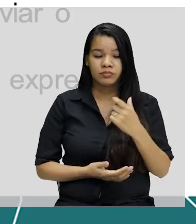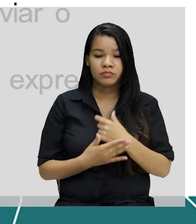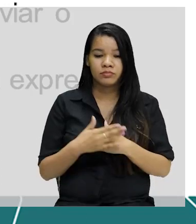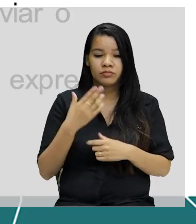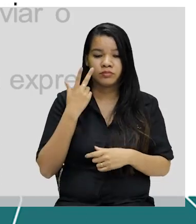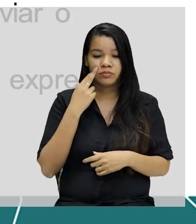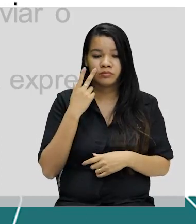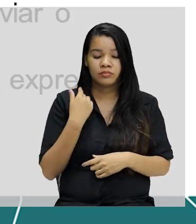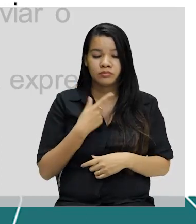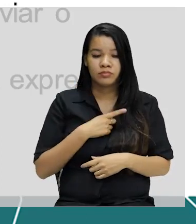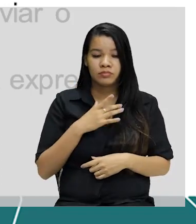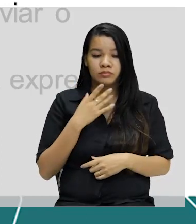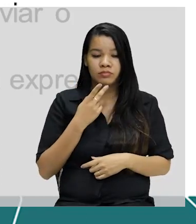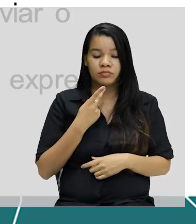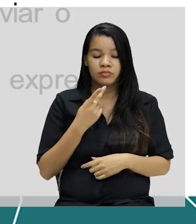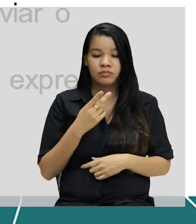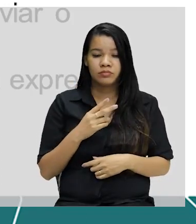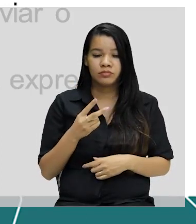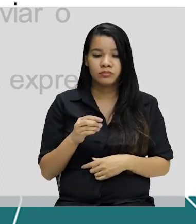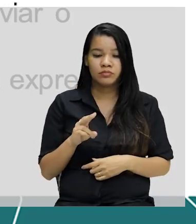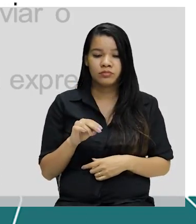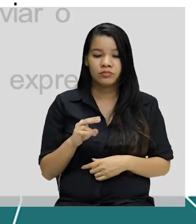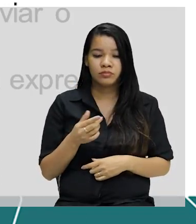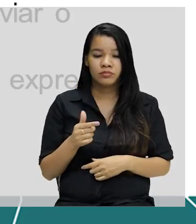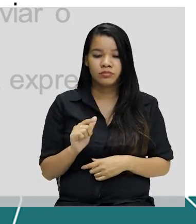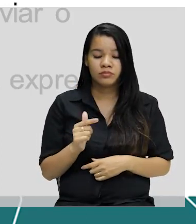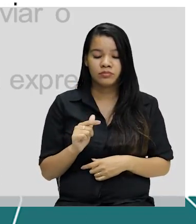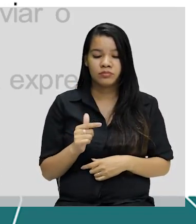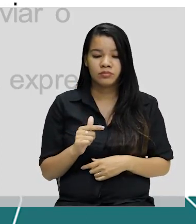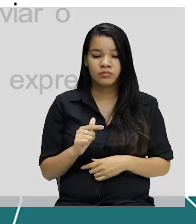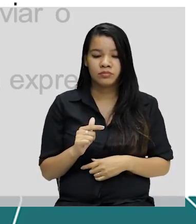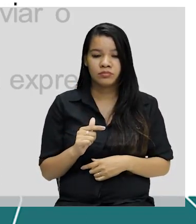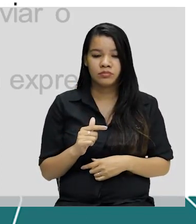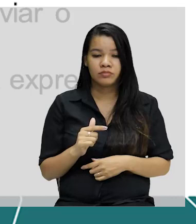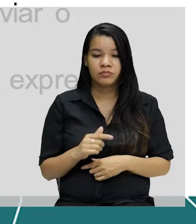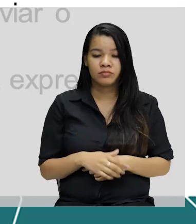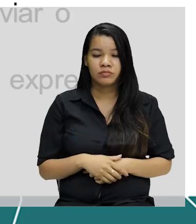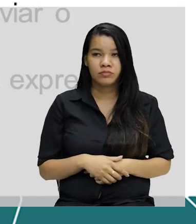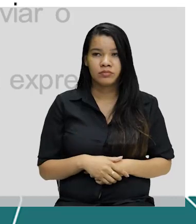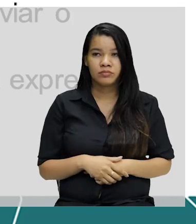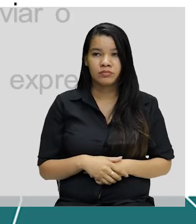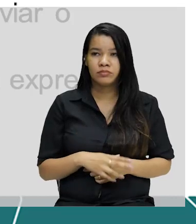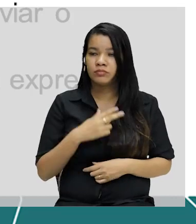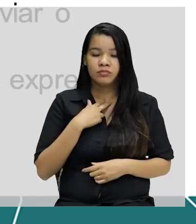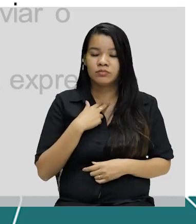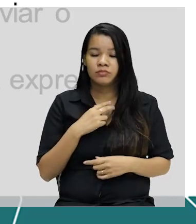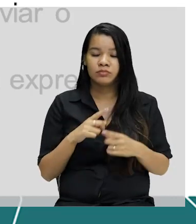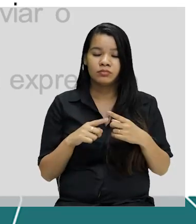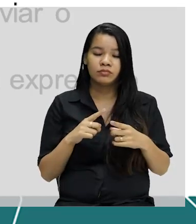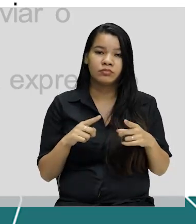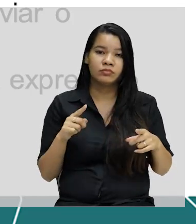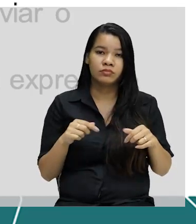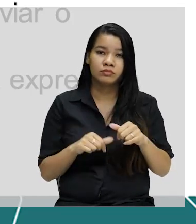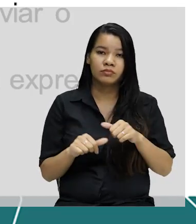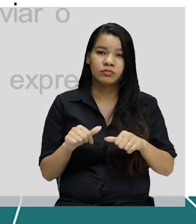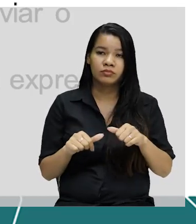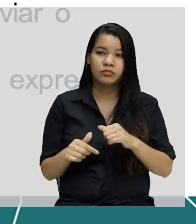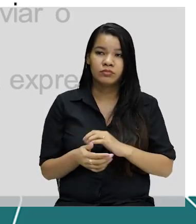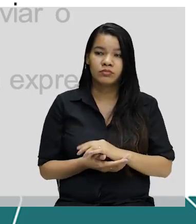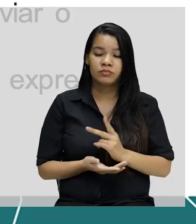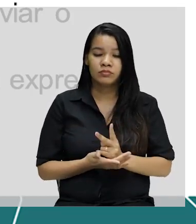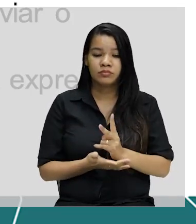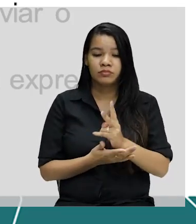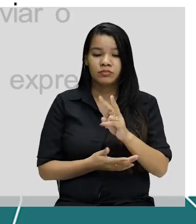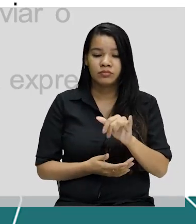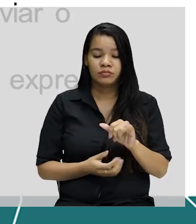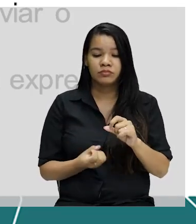já falamos, vou repetir. Verbo fazer, indicando no sentido de tempo, eu não posso mudar né, tempo decorrido, ele sempre vai ficar no